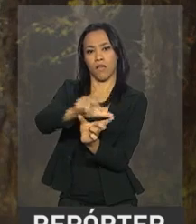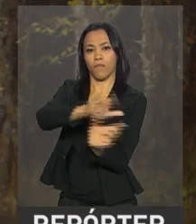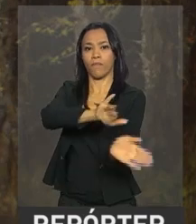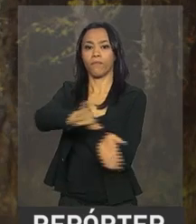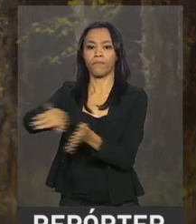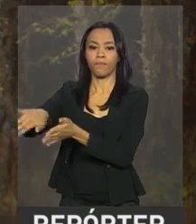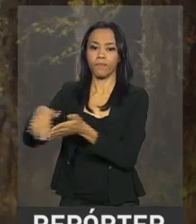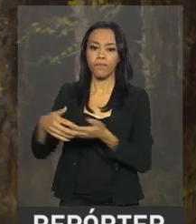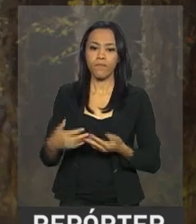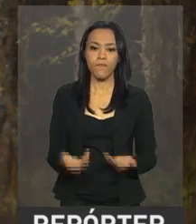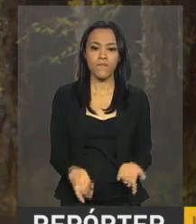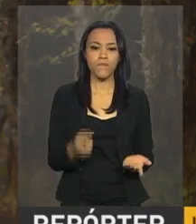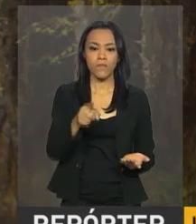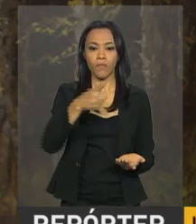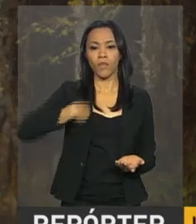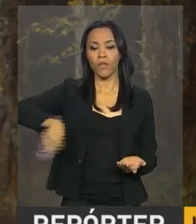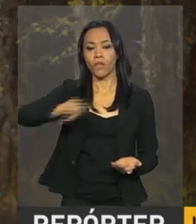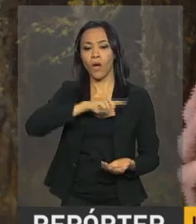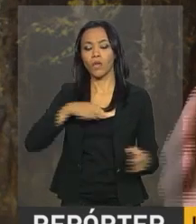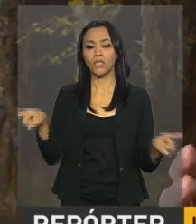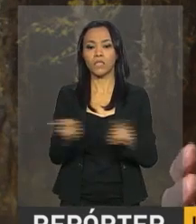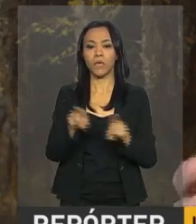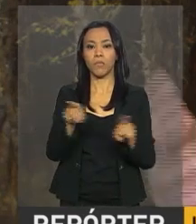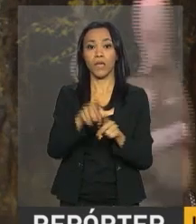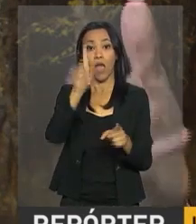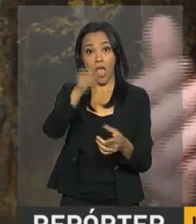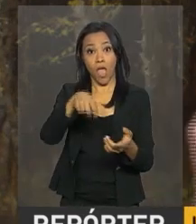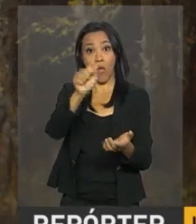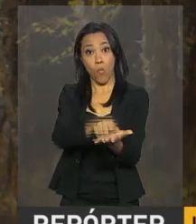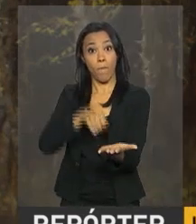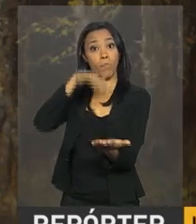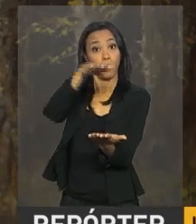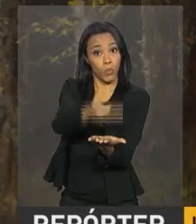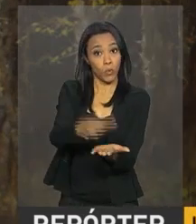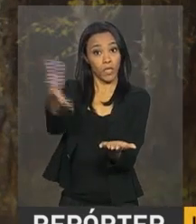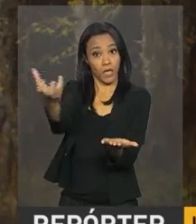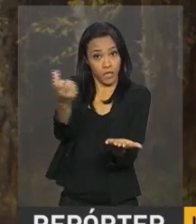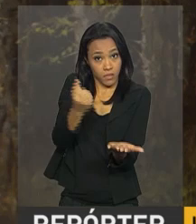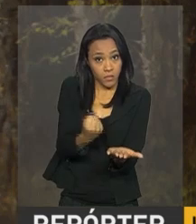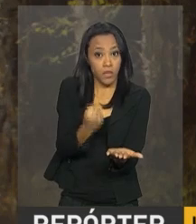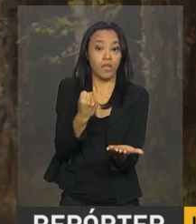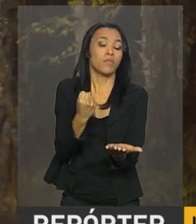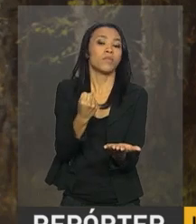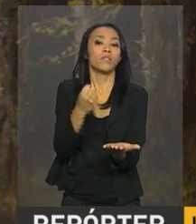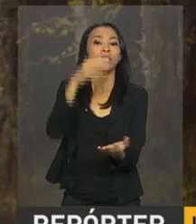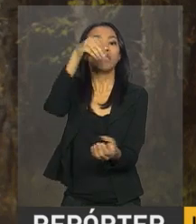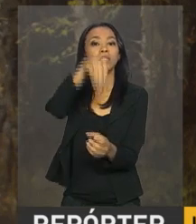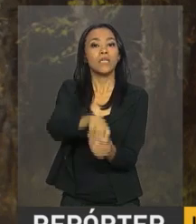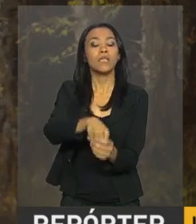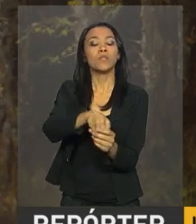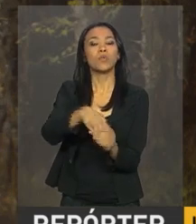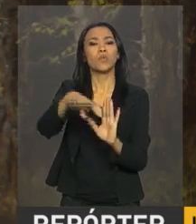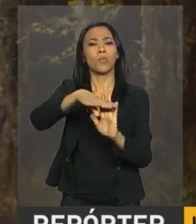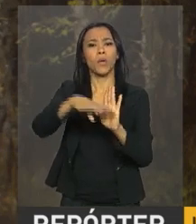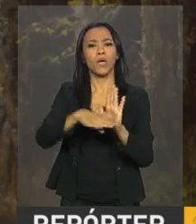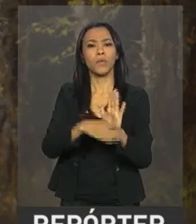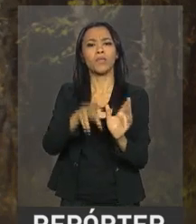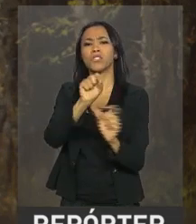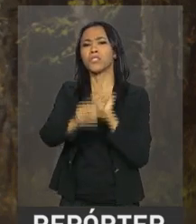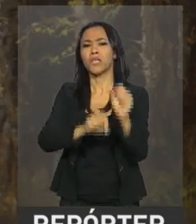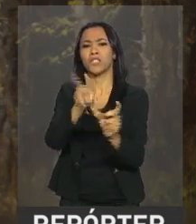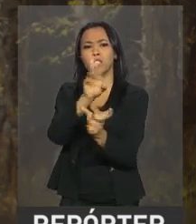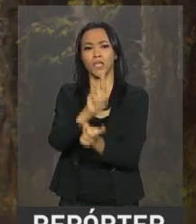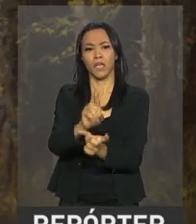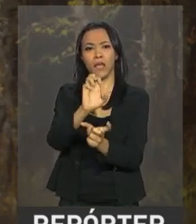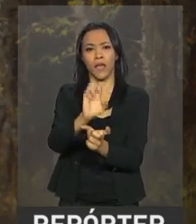Estamos também repartindo uma multa recebida dentro do programa de repatriação de capitais com